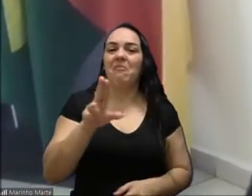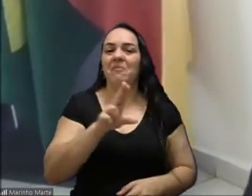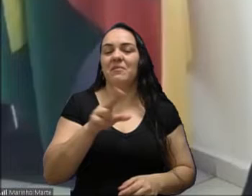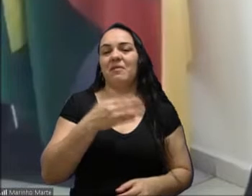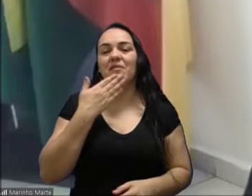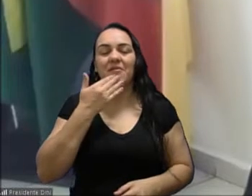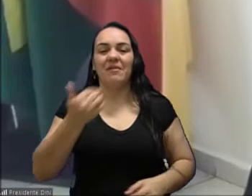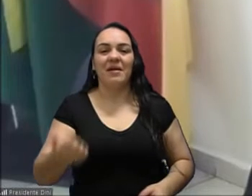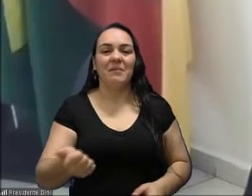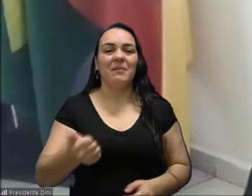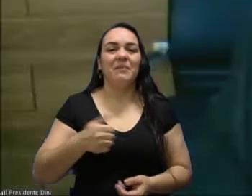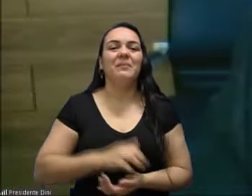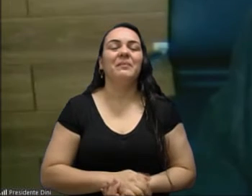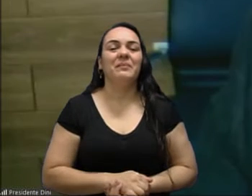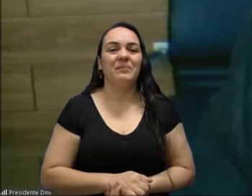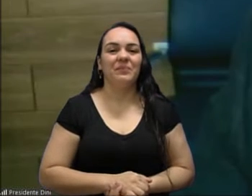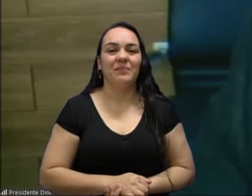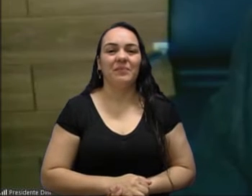tá bom?